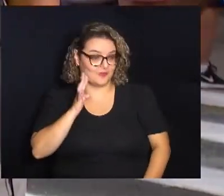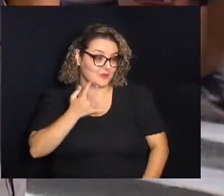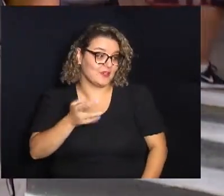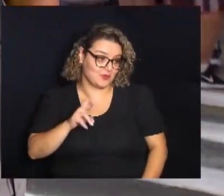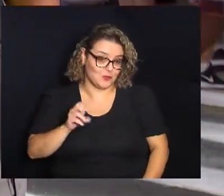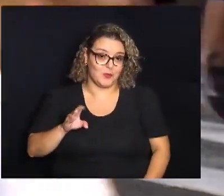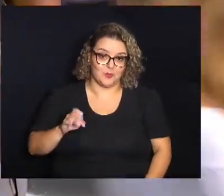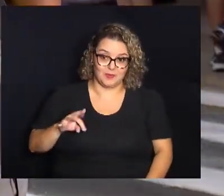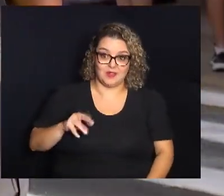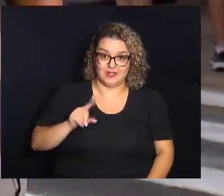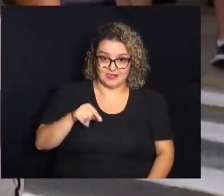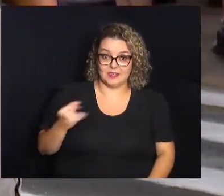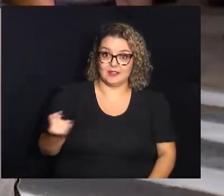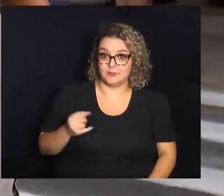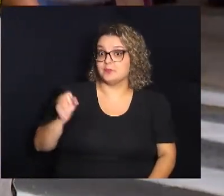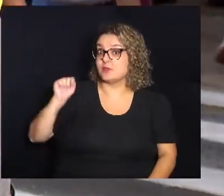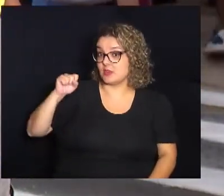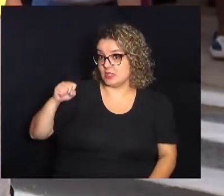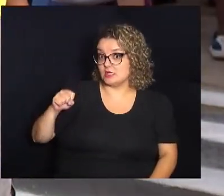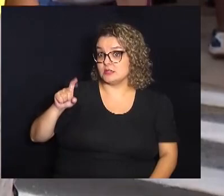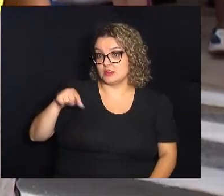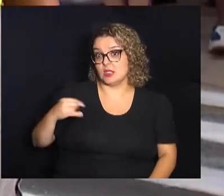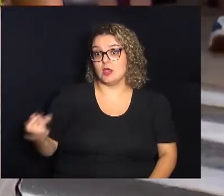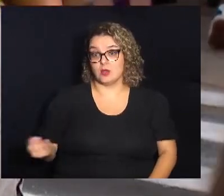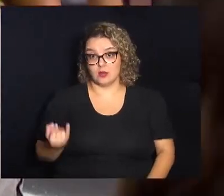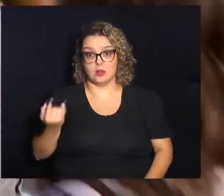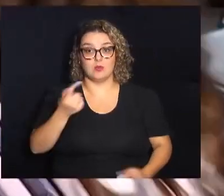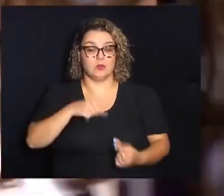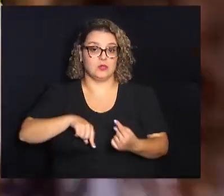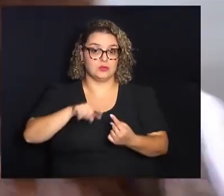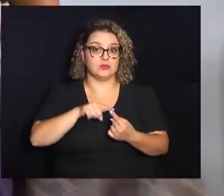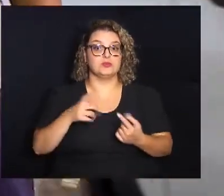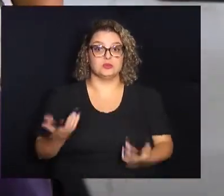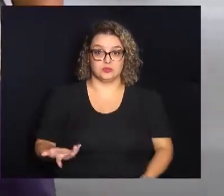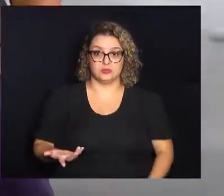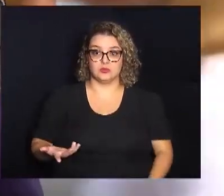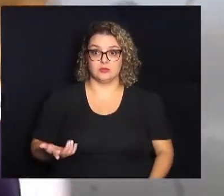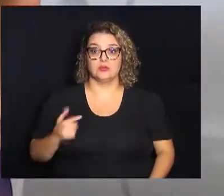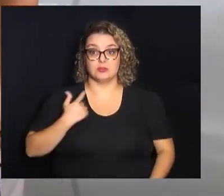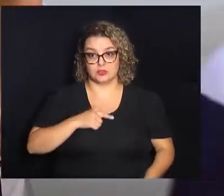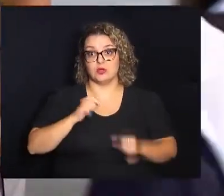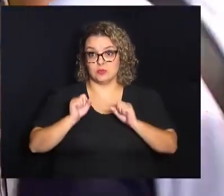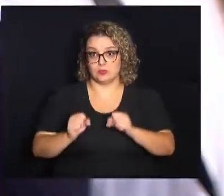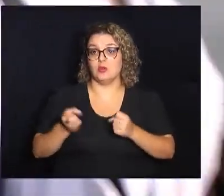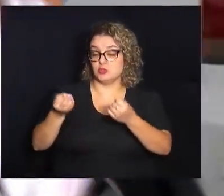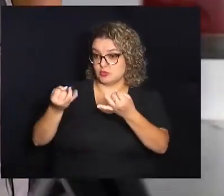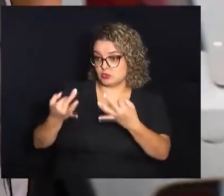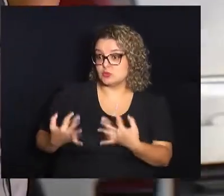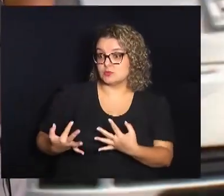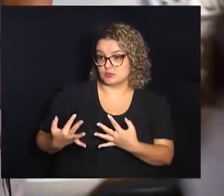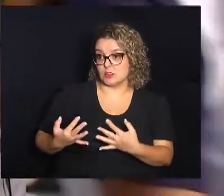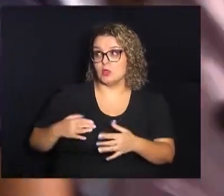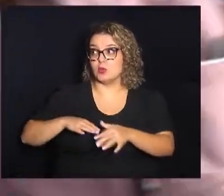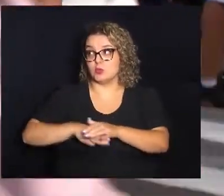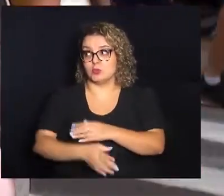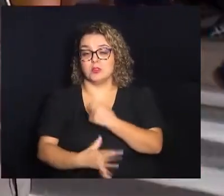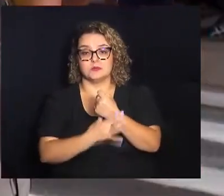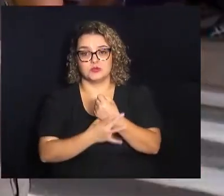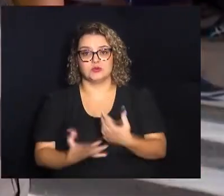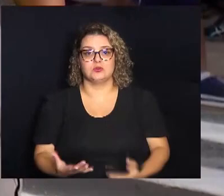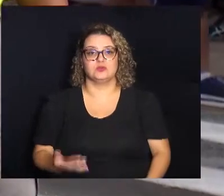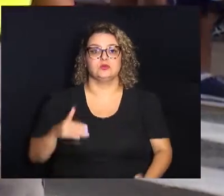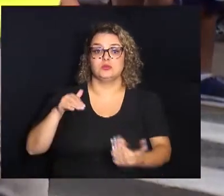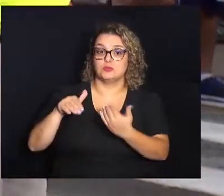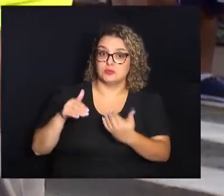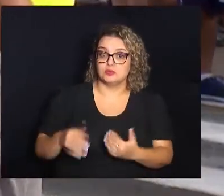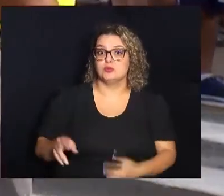Isso que é importante, né? Sim, esse é o objetivo, que nós possamos orientar os hábitos seguros no trânsito,